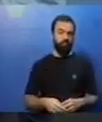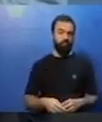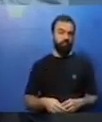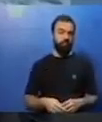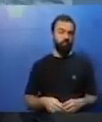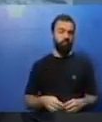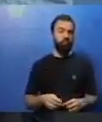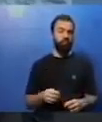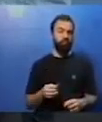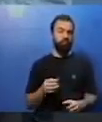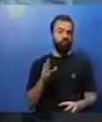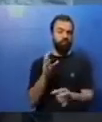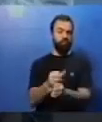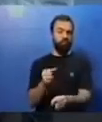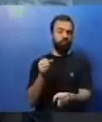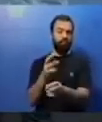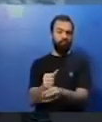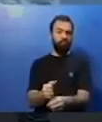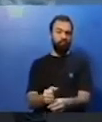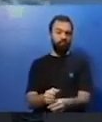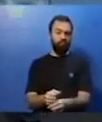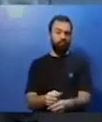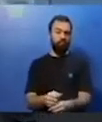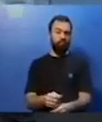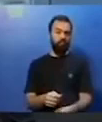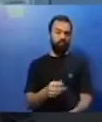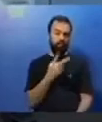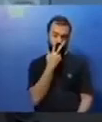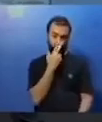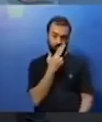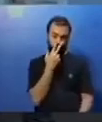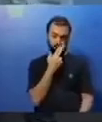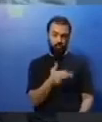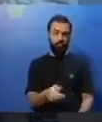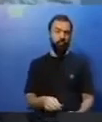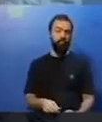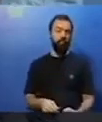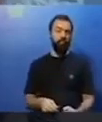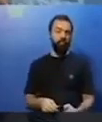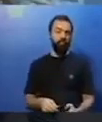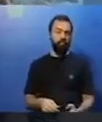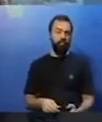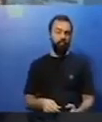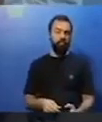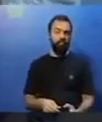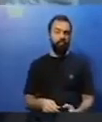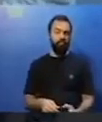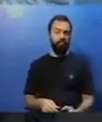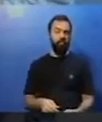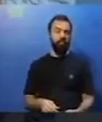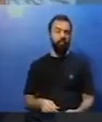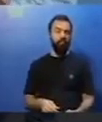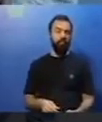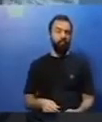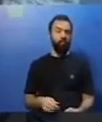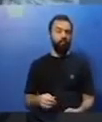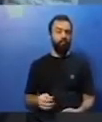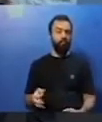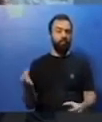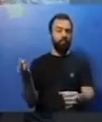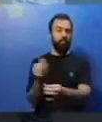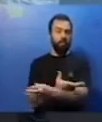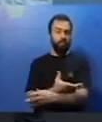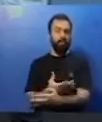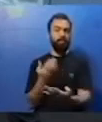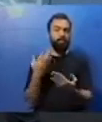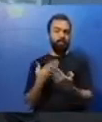As contas vão todas chegar no resultado esperado. E essa